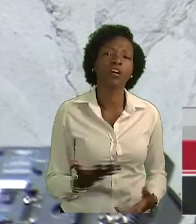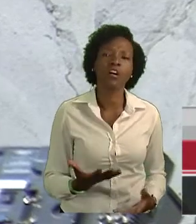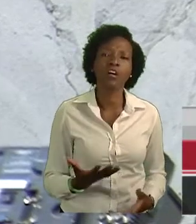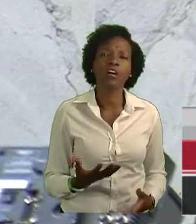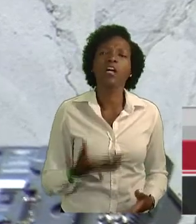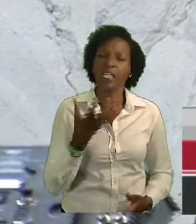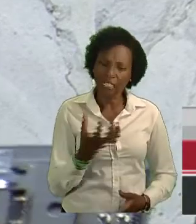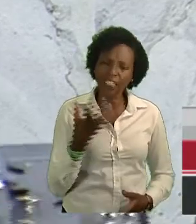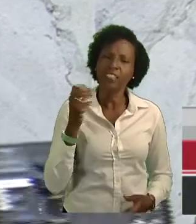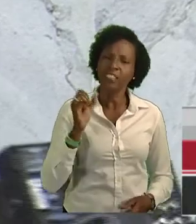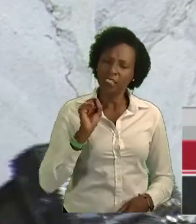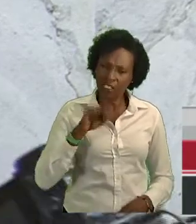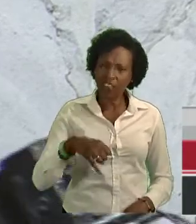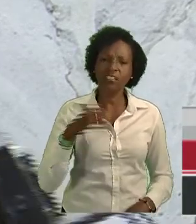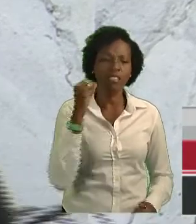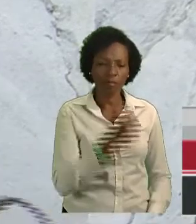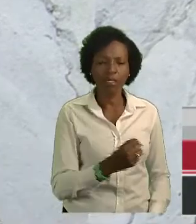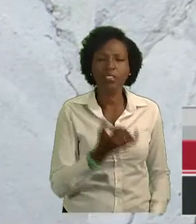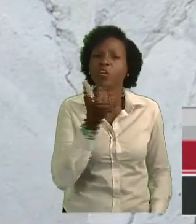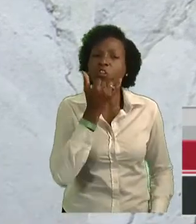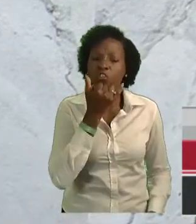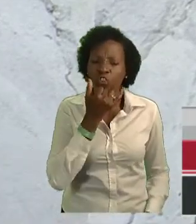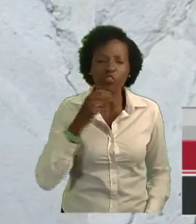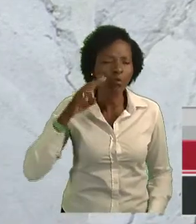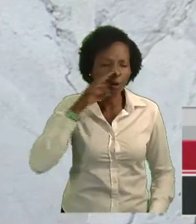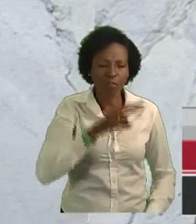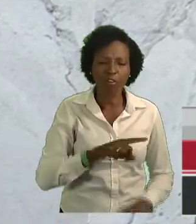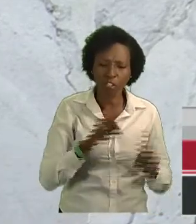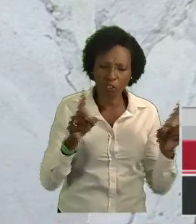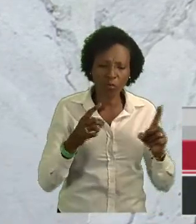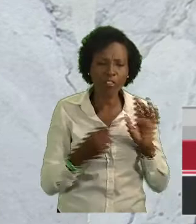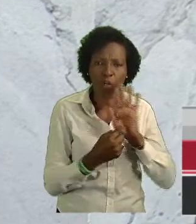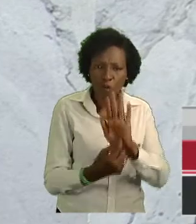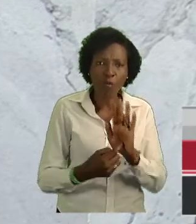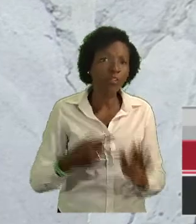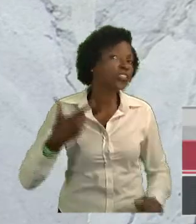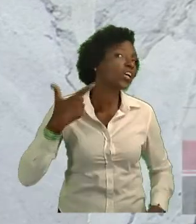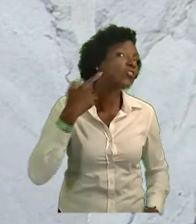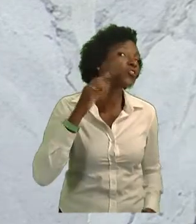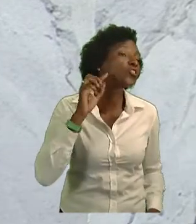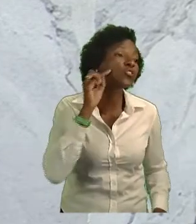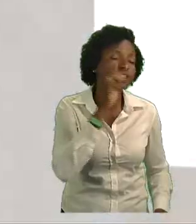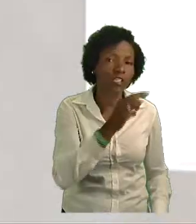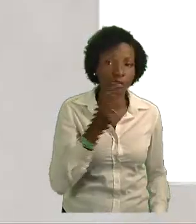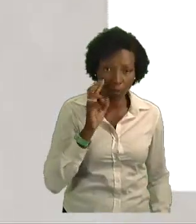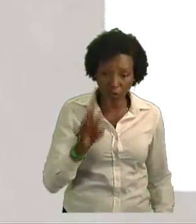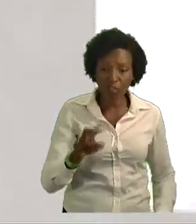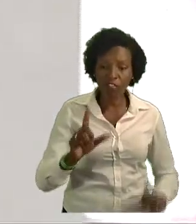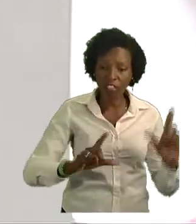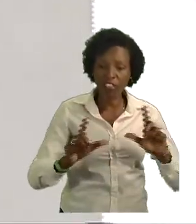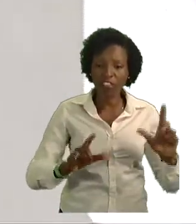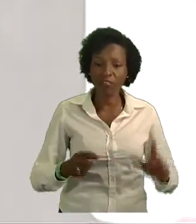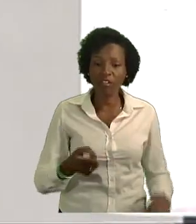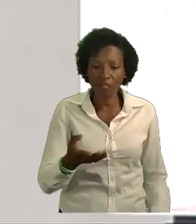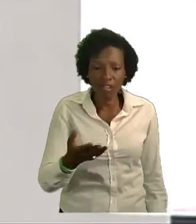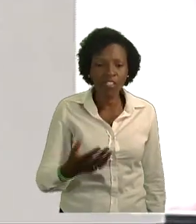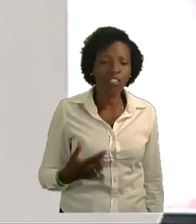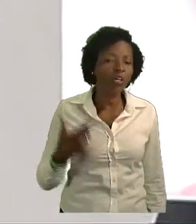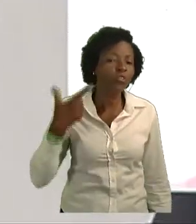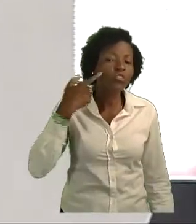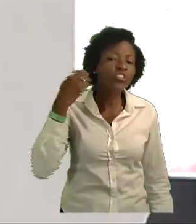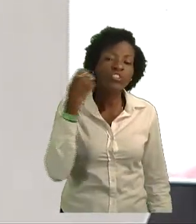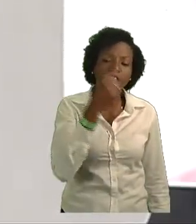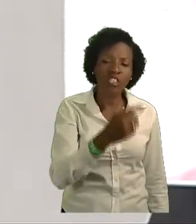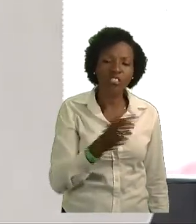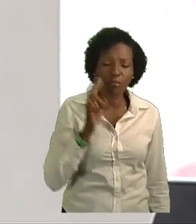para vocês aqui desculpe imagem forte mas eu quero mostrar um tiro de raspão ós olhando a televisão vai passar o tiro de raspão no rosto do policial